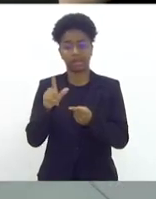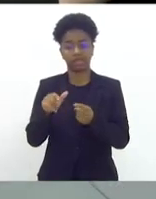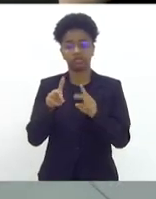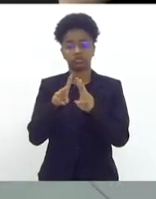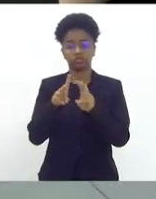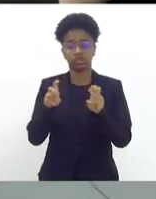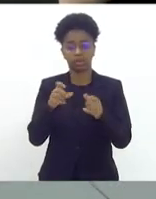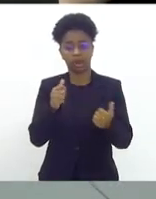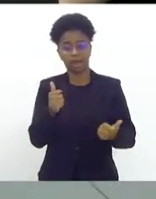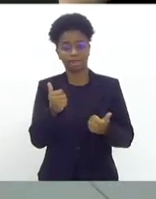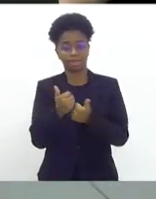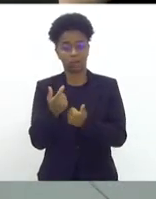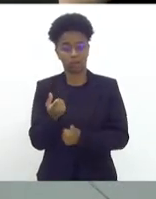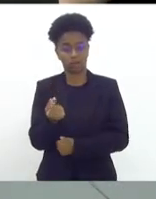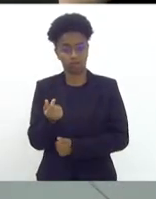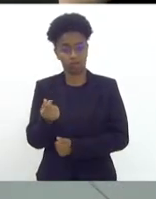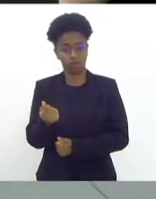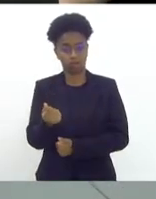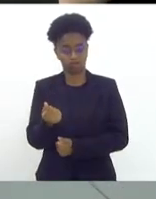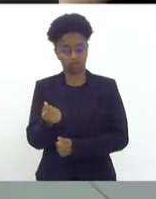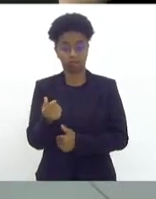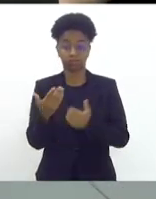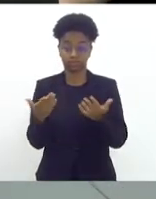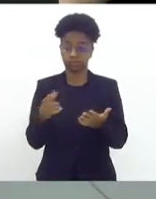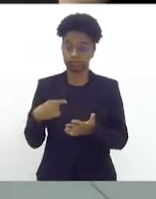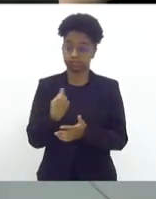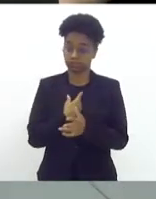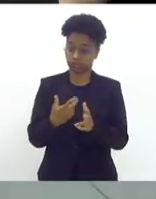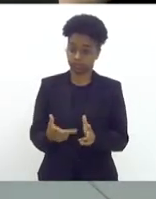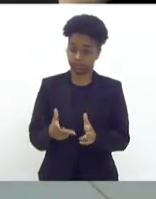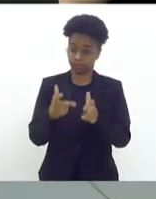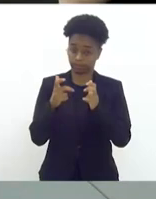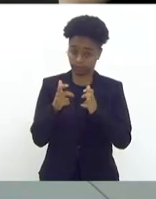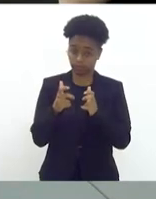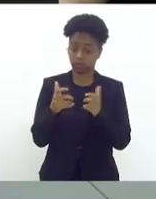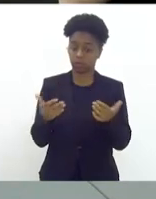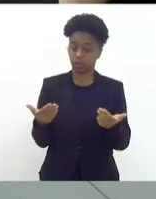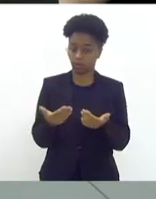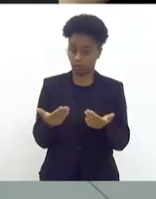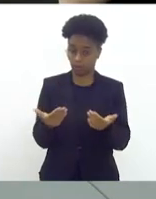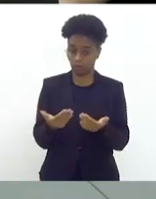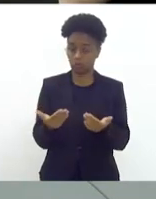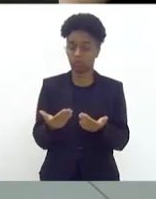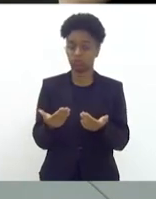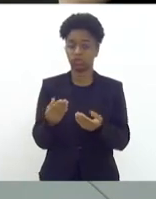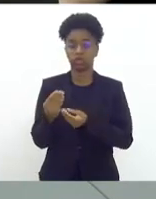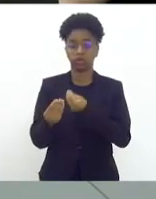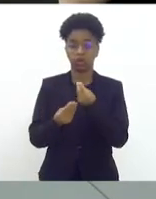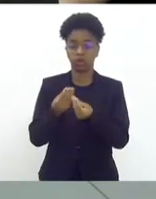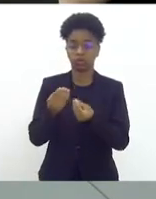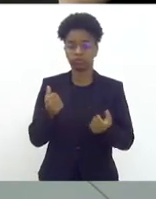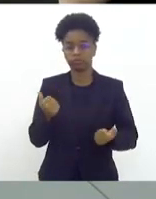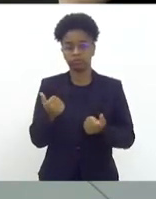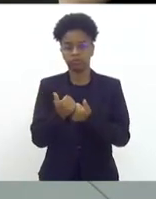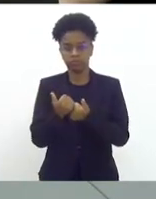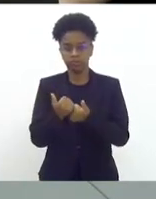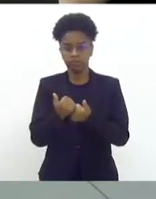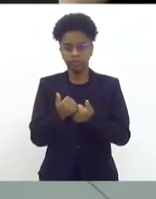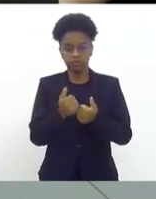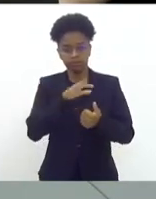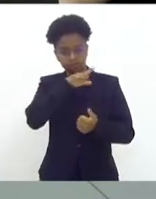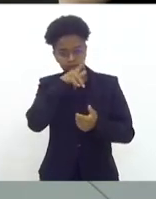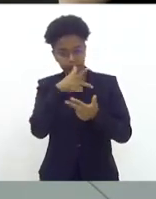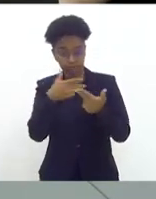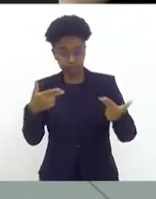auxílio financeiro e que nós vemos todos, não é, hoje a questão do apoio à causa animal, que é um